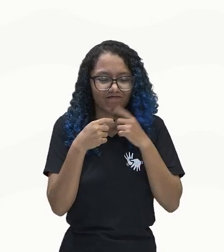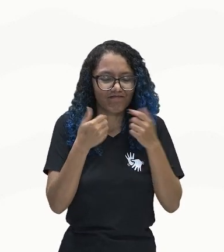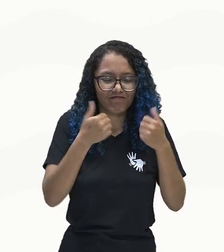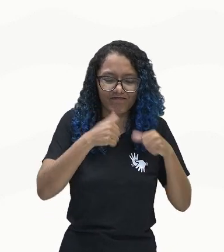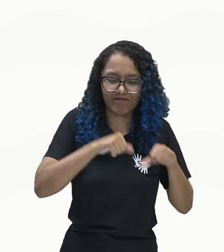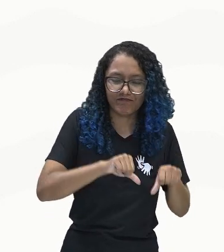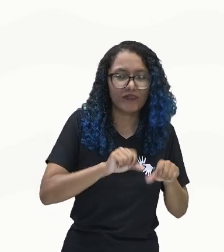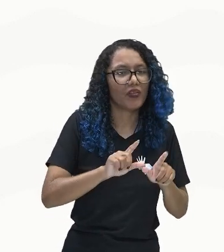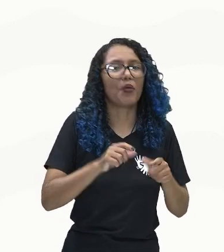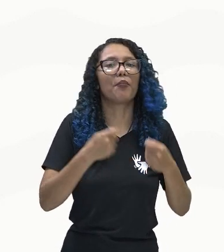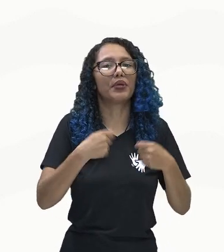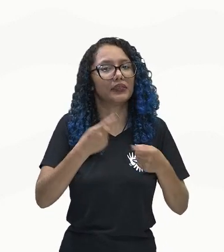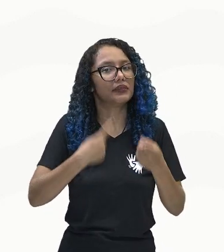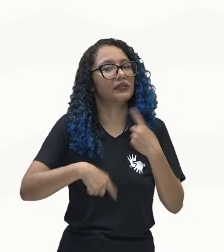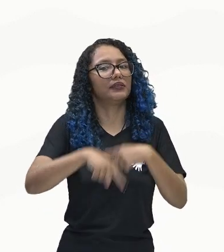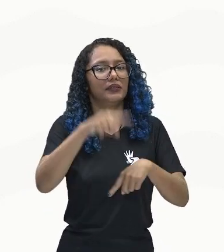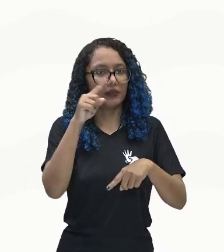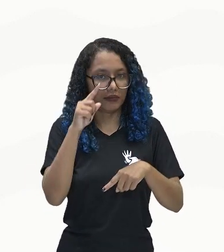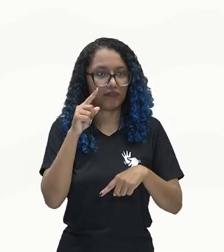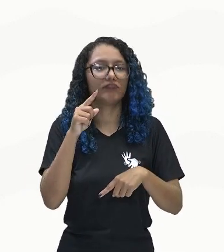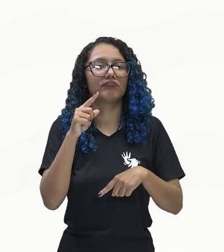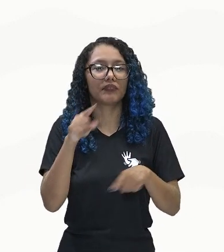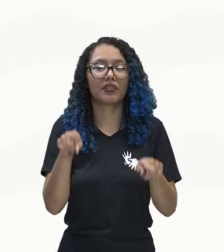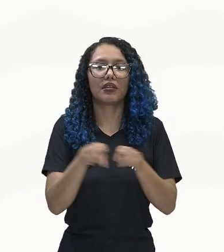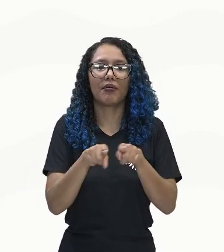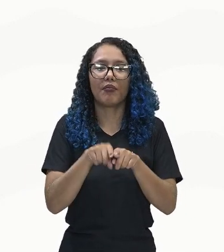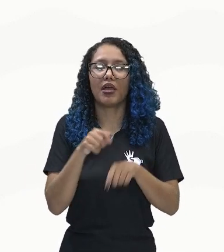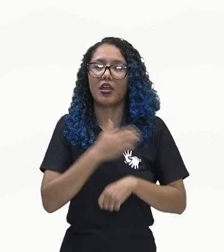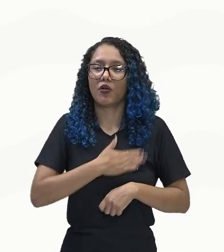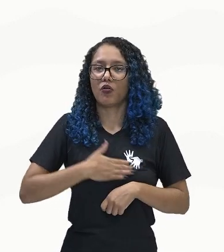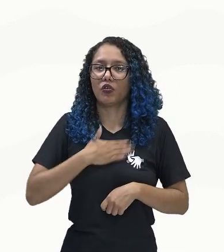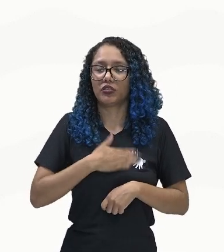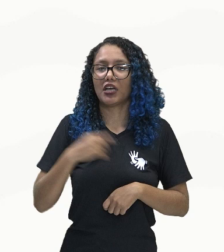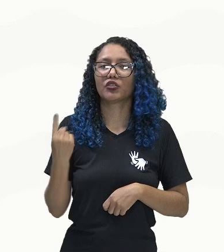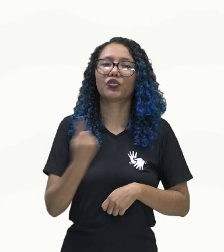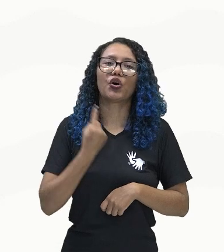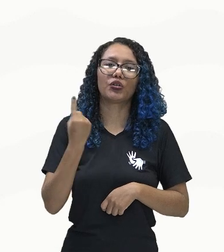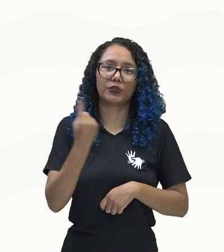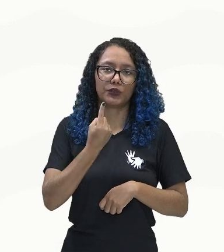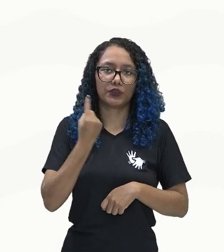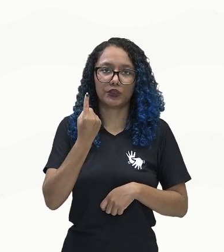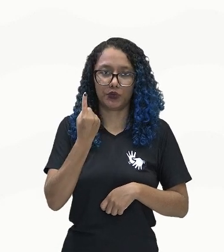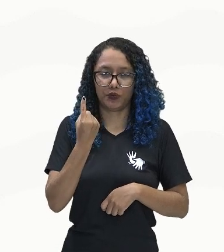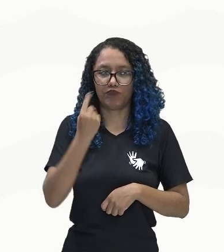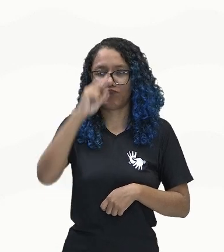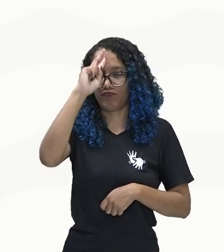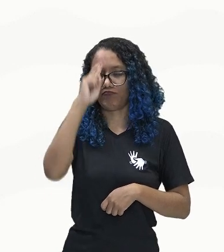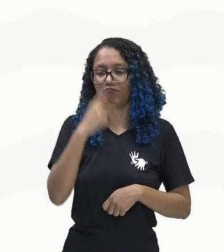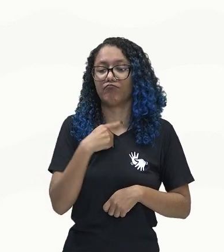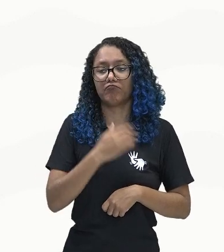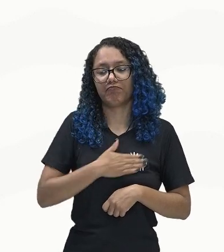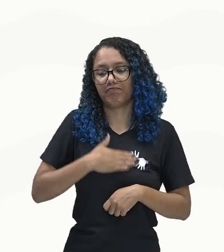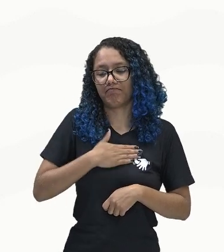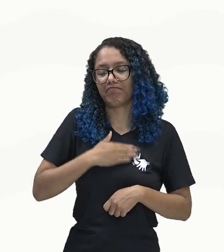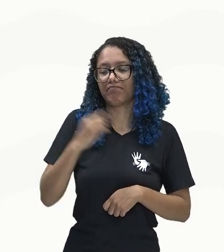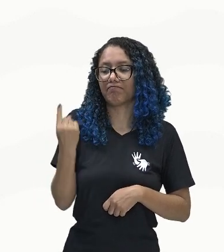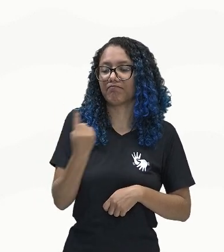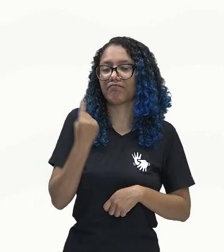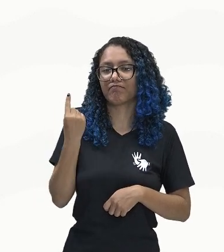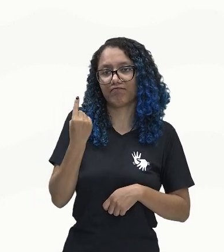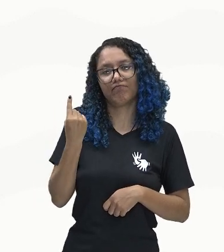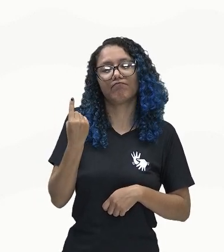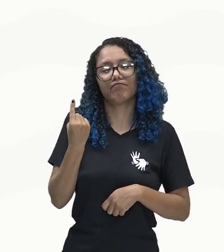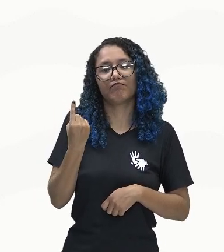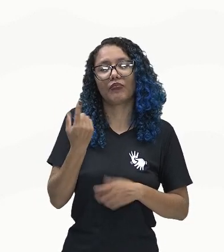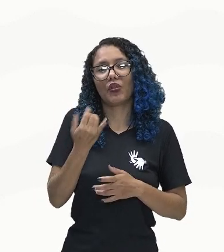adversidade. Gostar da própria companhia. Quem aí gosta da sua própria companhia? Né?